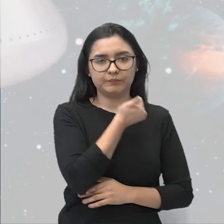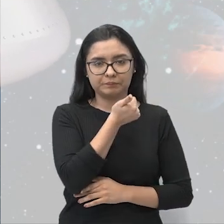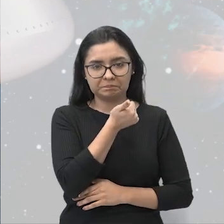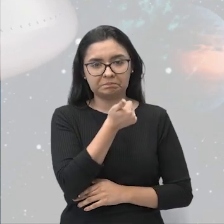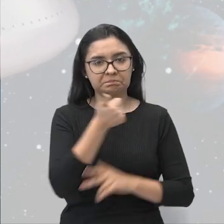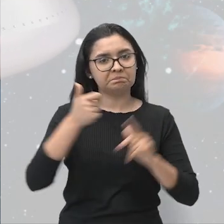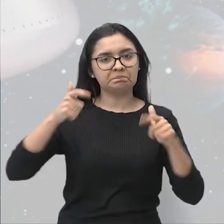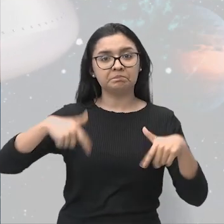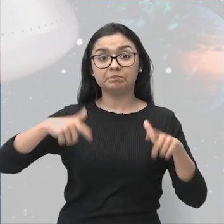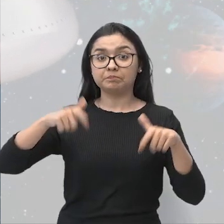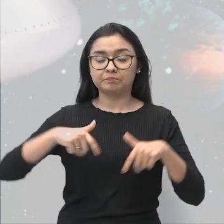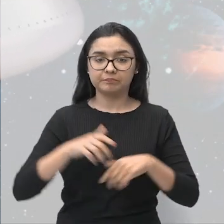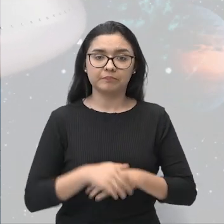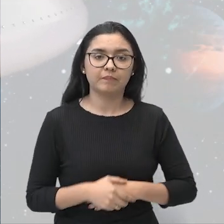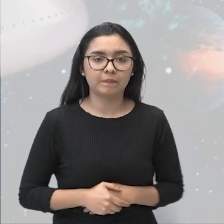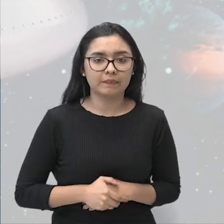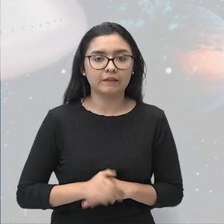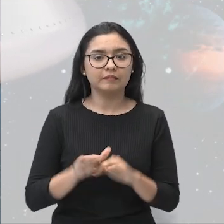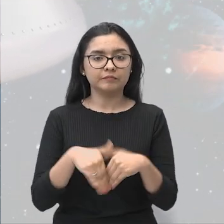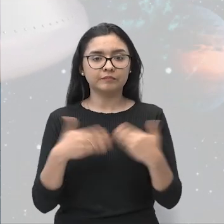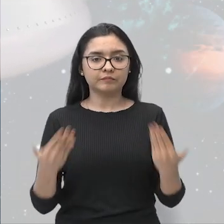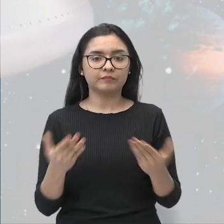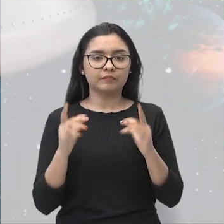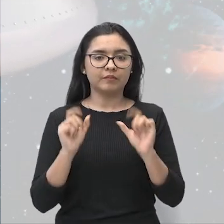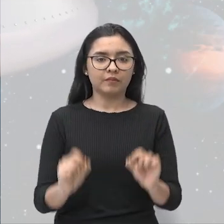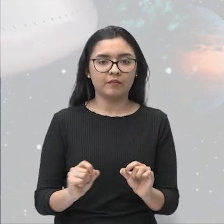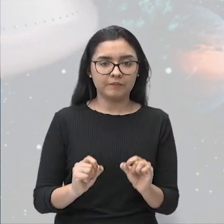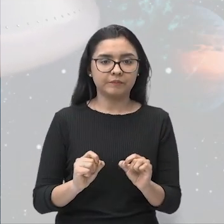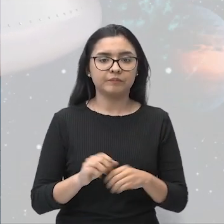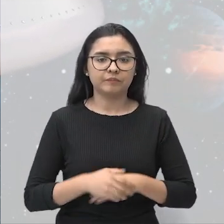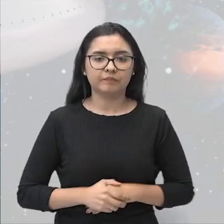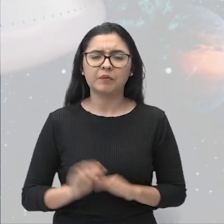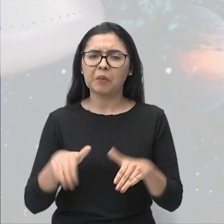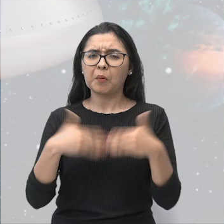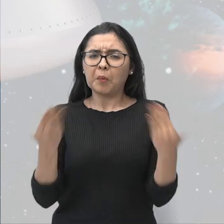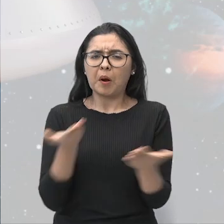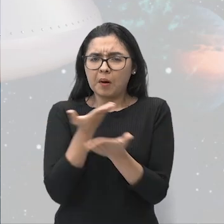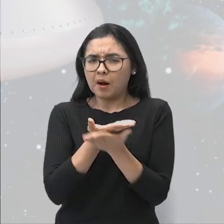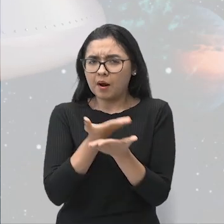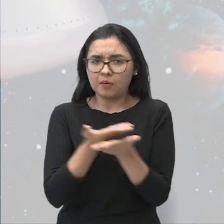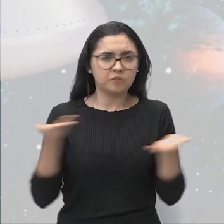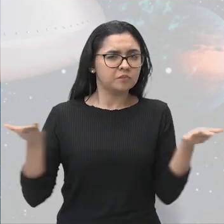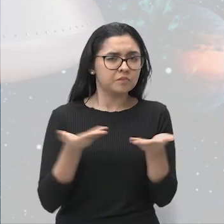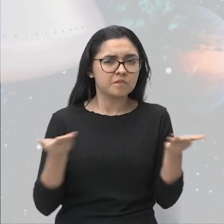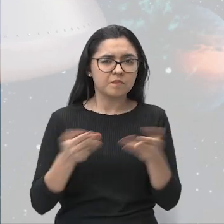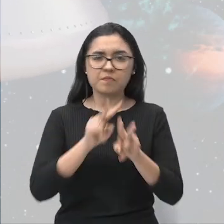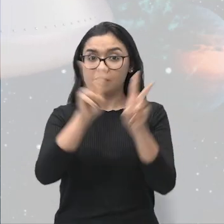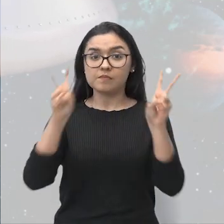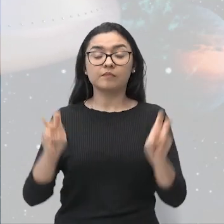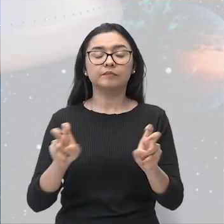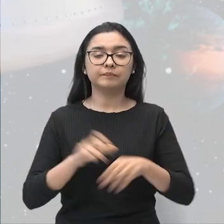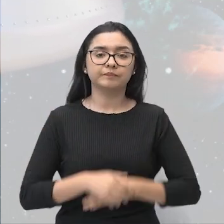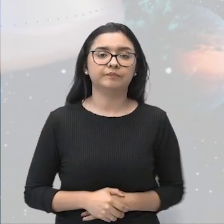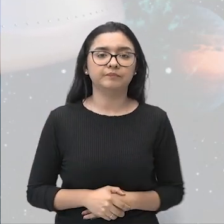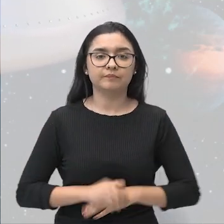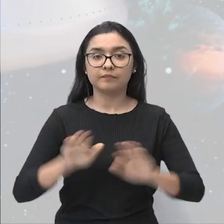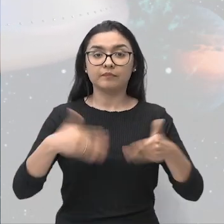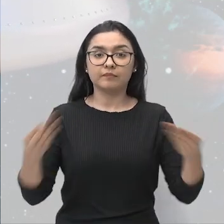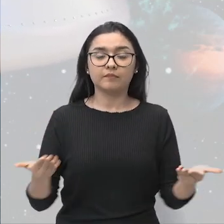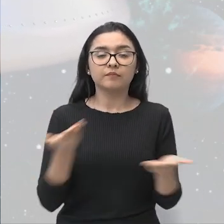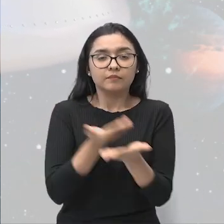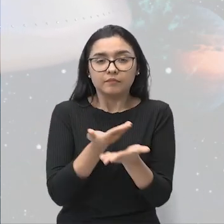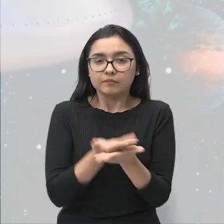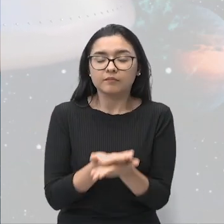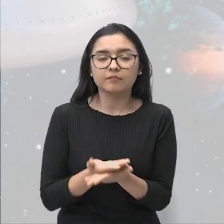espaço. E com isso, qual será a nossa aula? A nossa aula de hoje